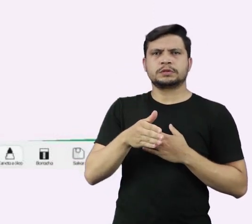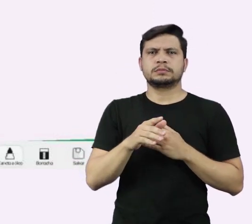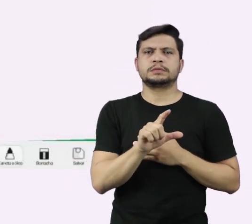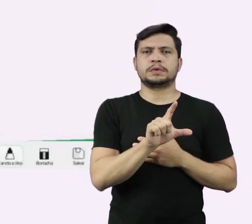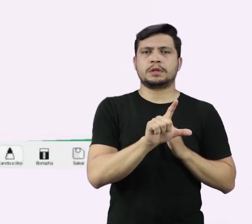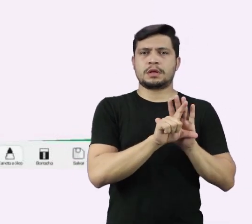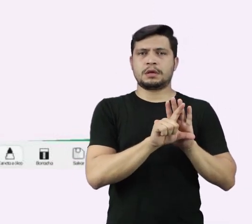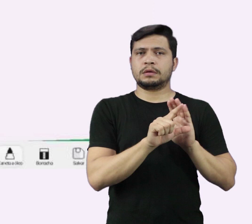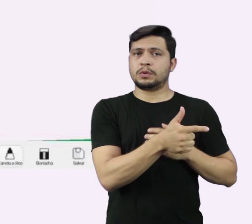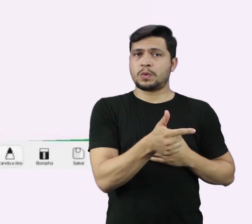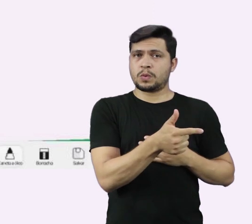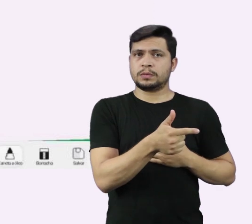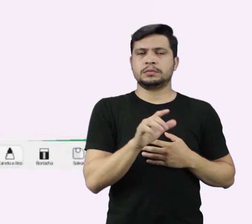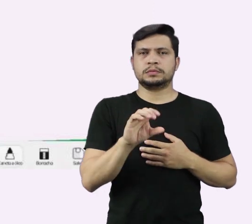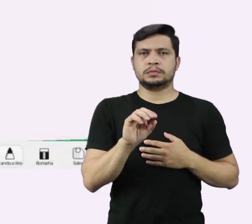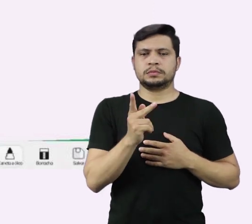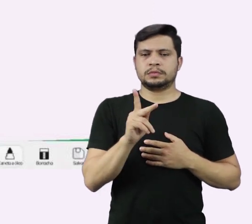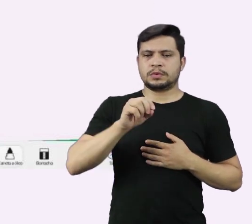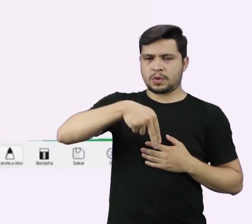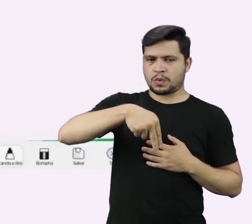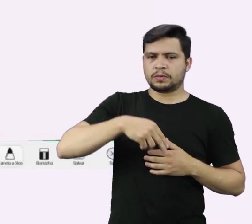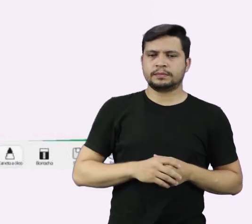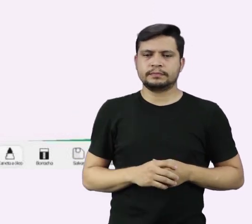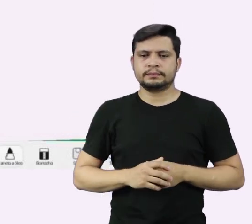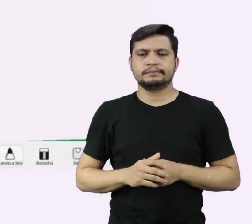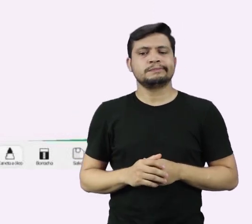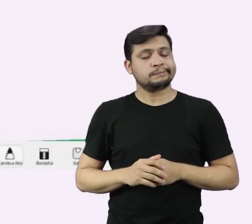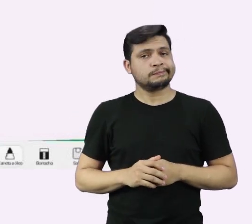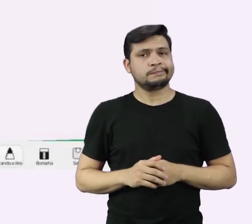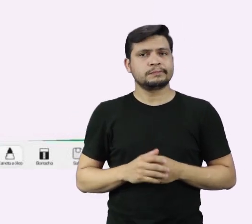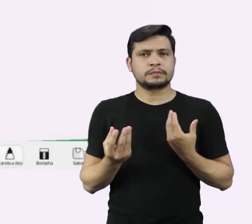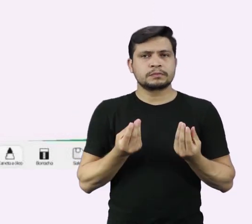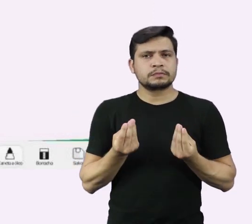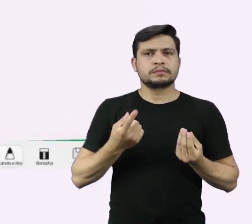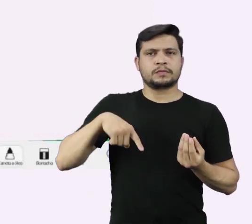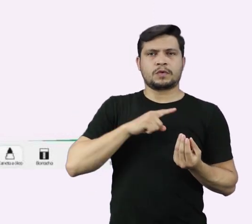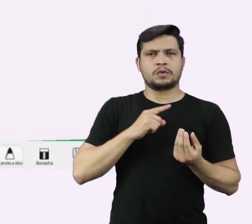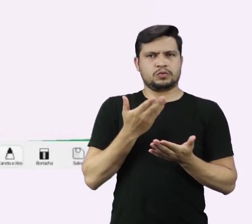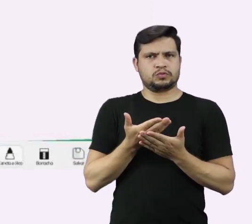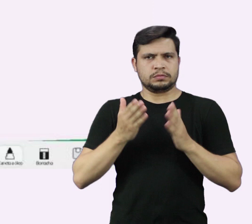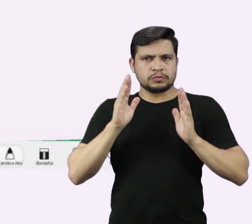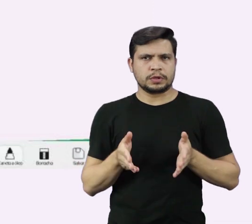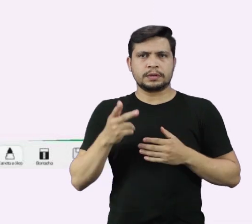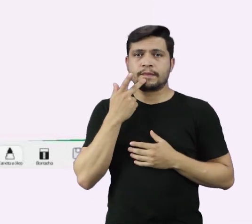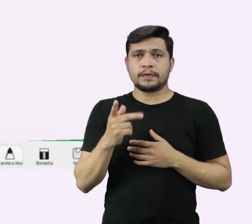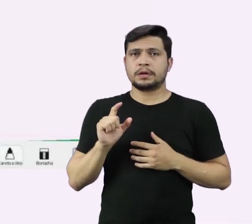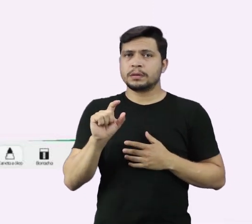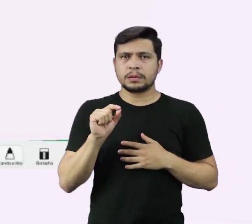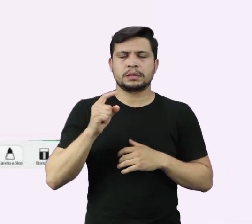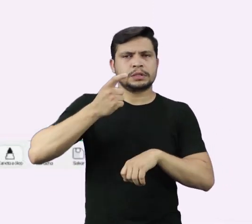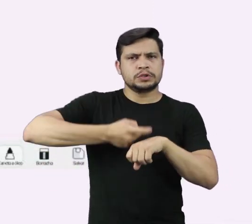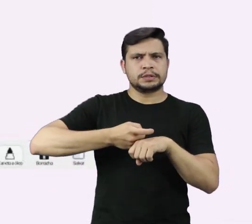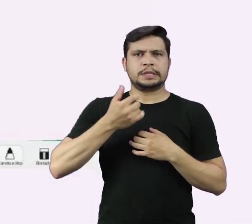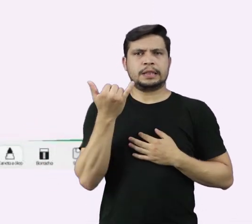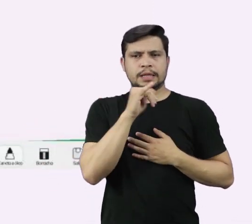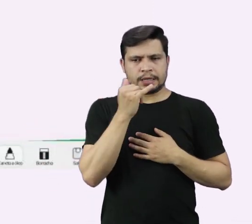igual à resistividade que multiplica o comprimento dividido pela área. Então, vou fazer esse cálculo. Note que ele